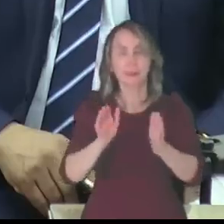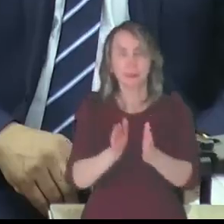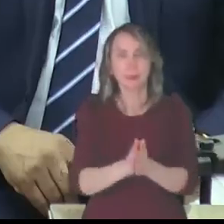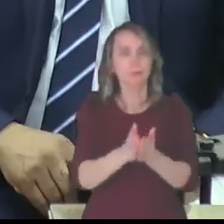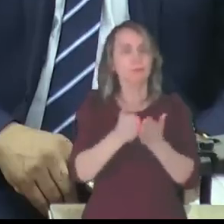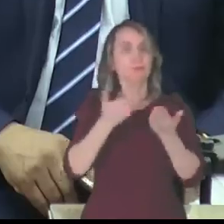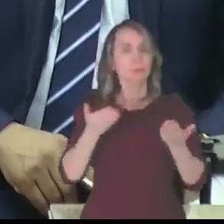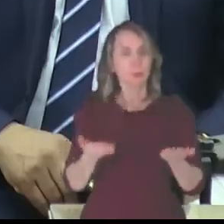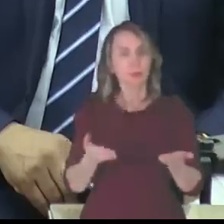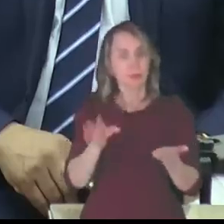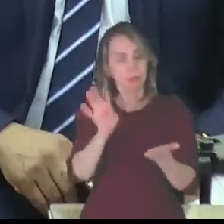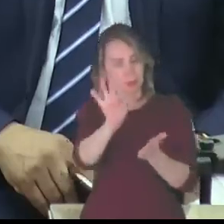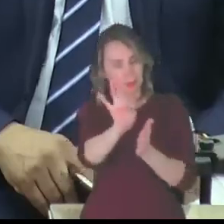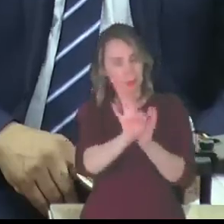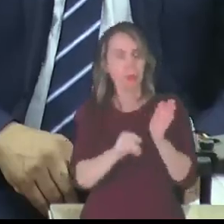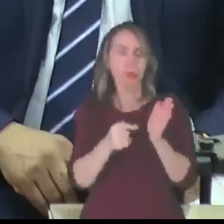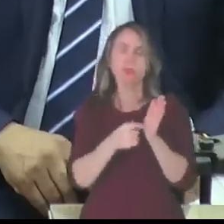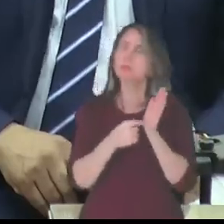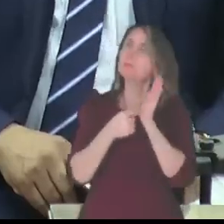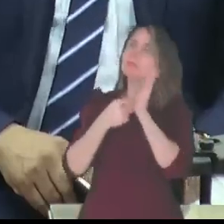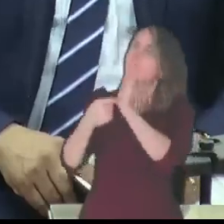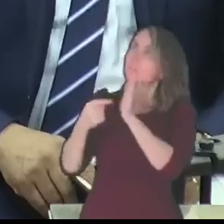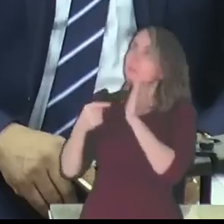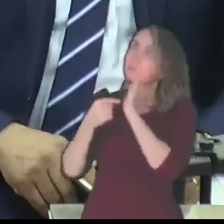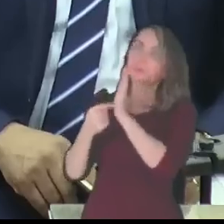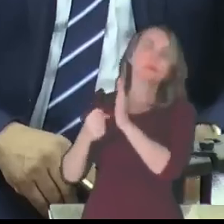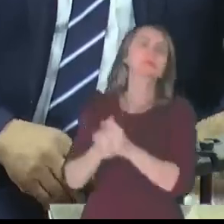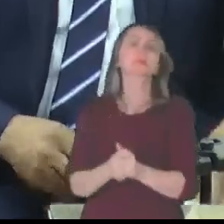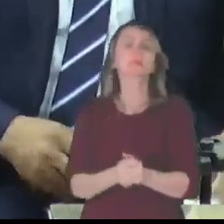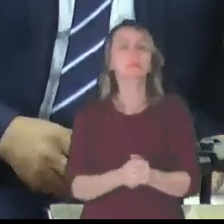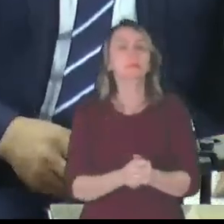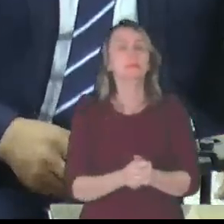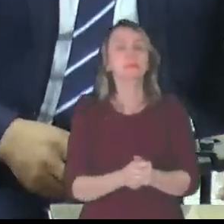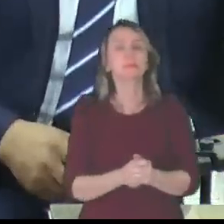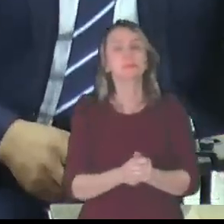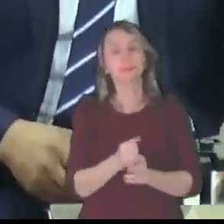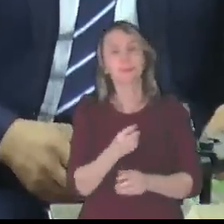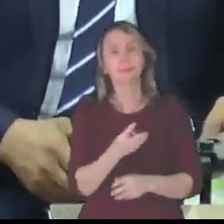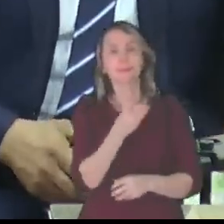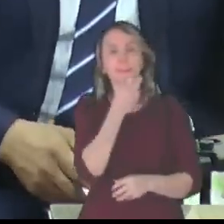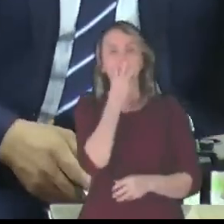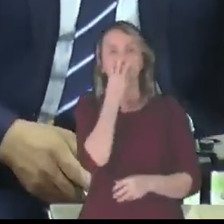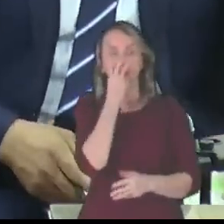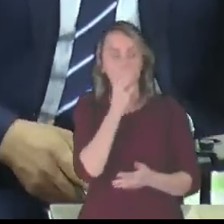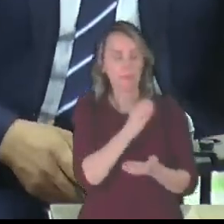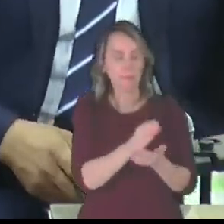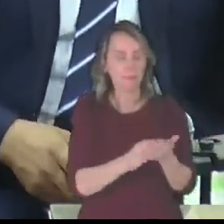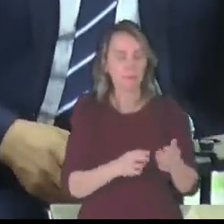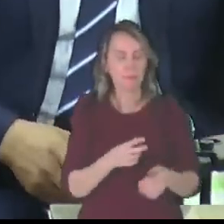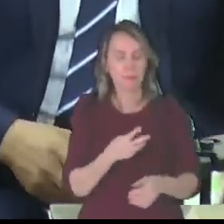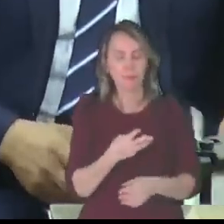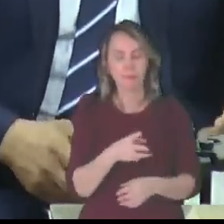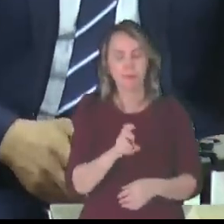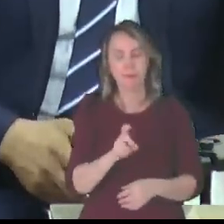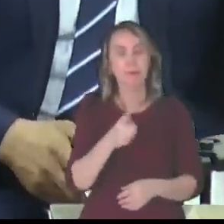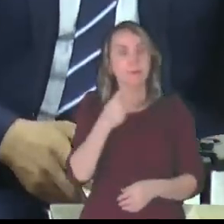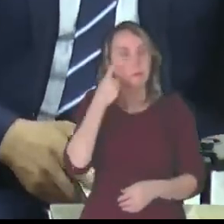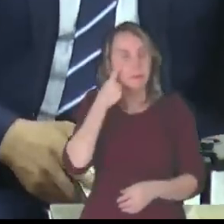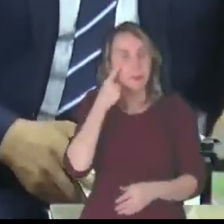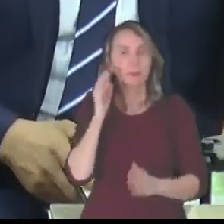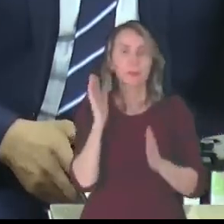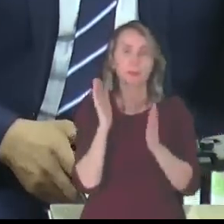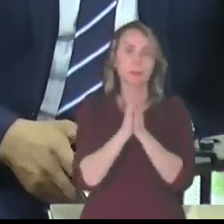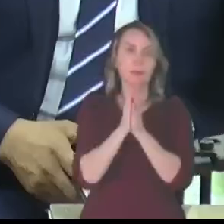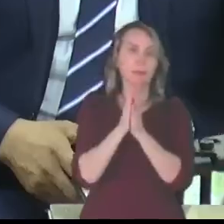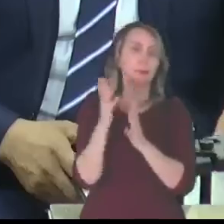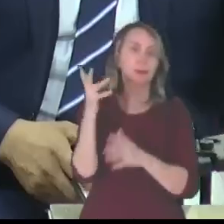apresentando a Jesus Jesus Glória a Deus Isaías 35 só para vocês terem uma noção olha olha que oração bonita que Deus nos